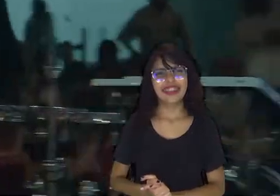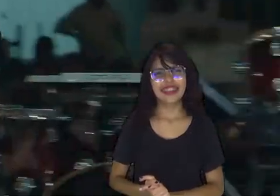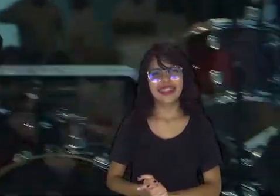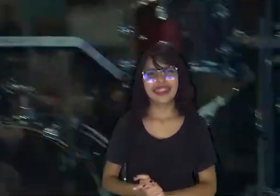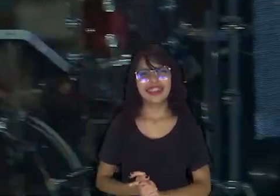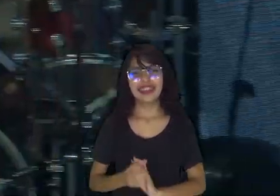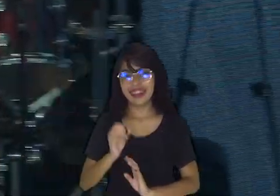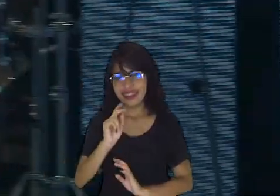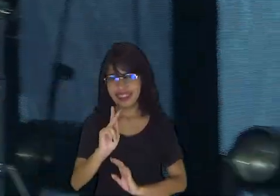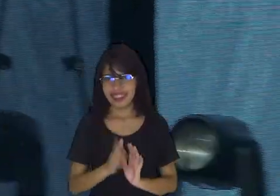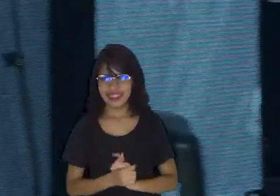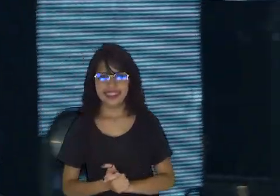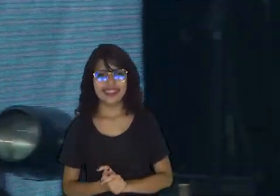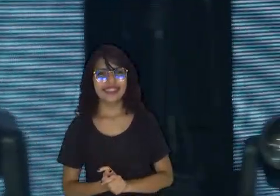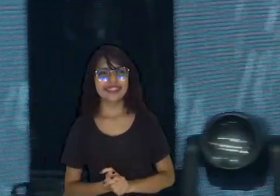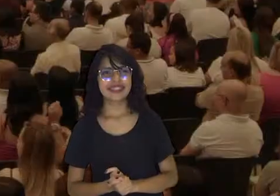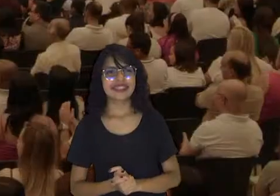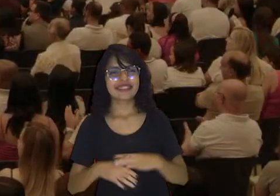Beleza? Valeu.